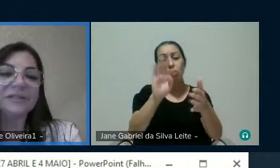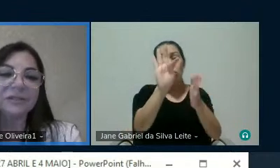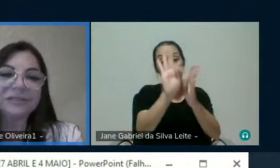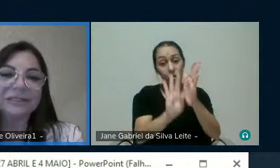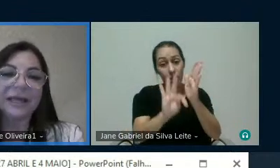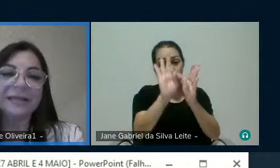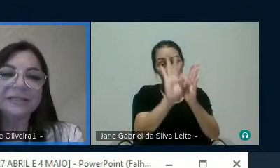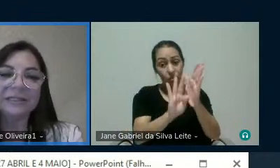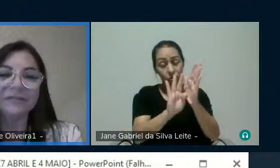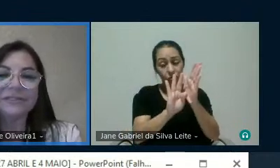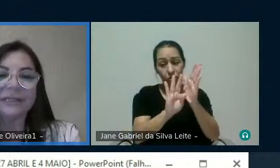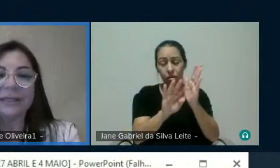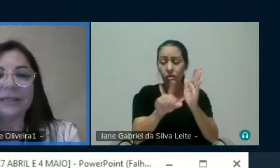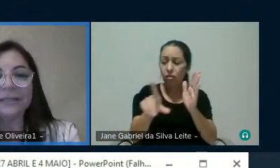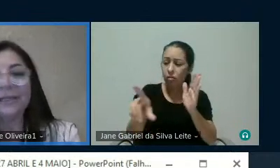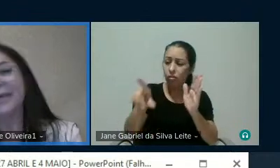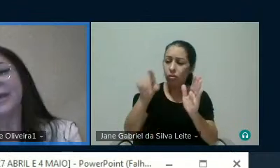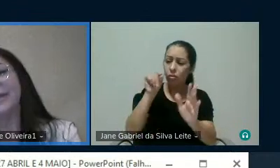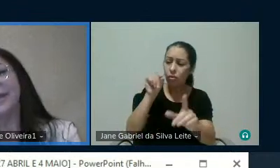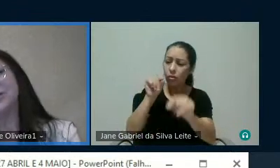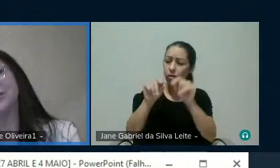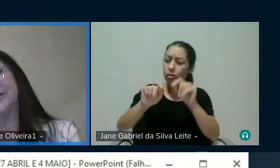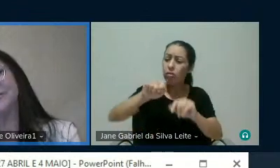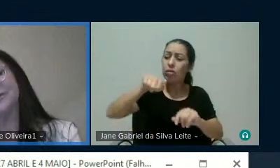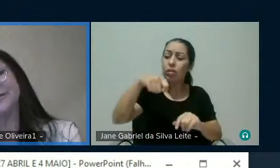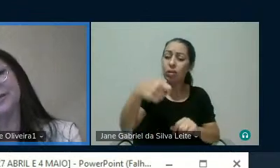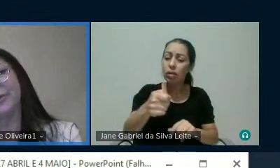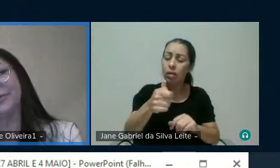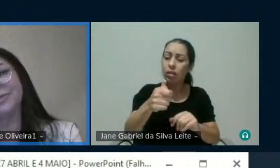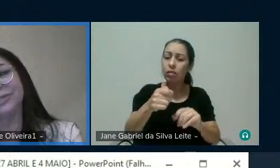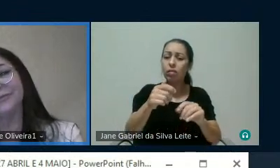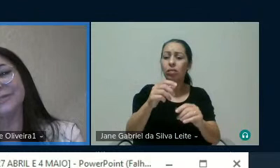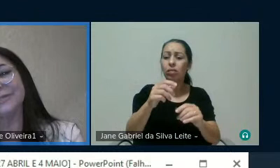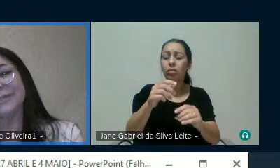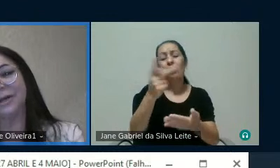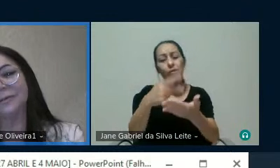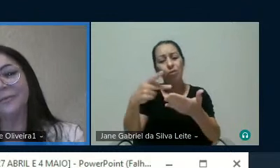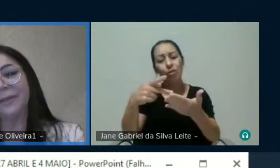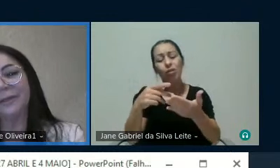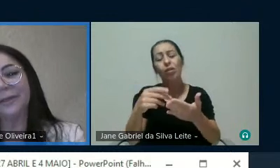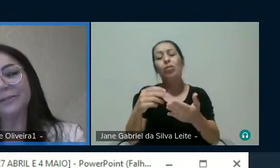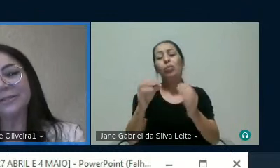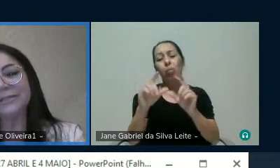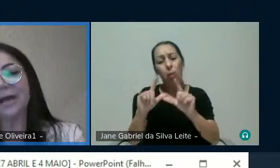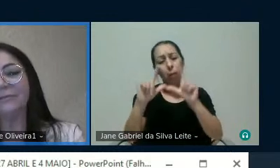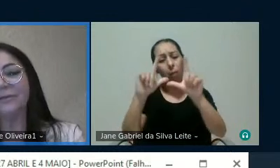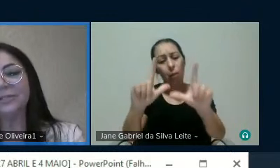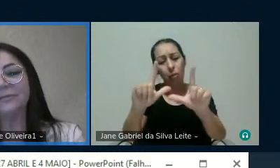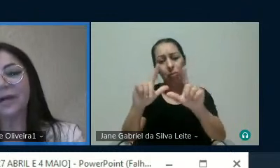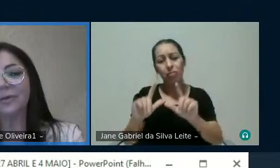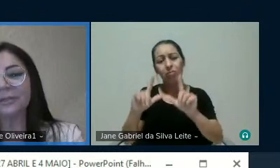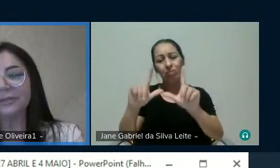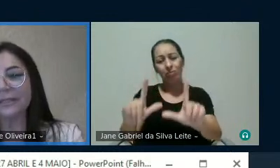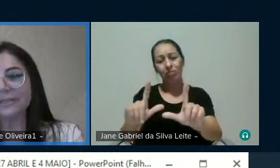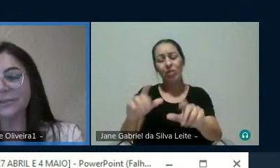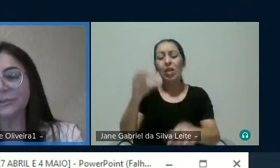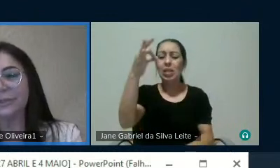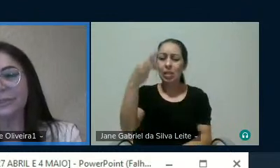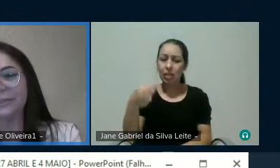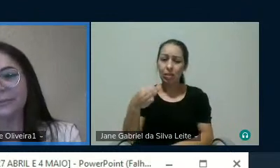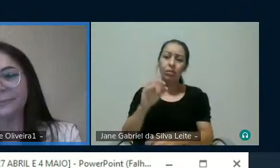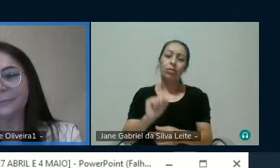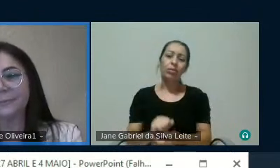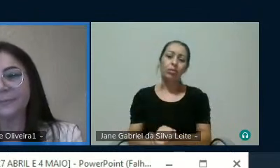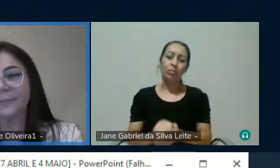você seleciona os sinais ali que você quer, né, e ela já traz o desenho prontinho, você só salva e já fica com o teu